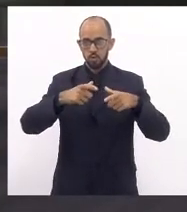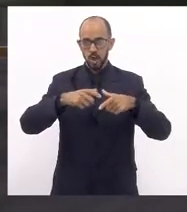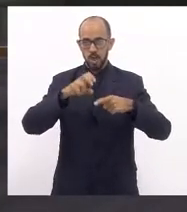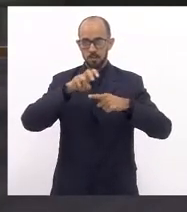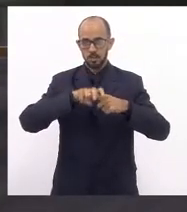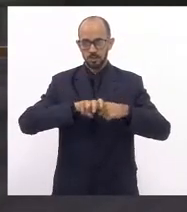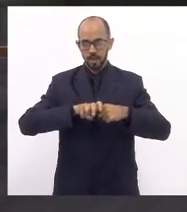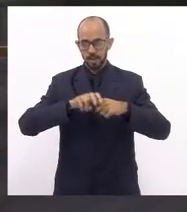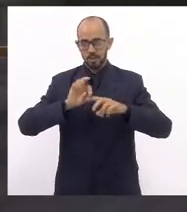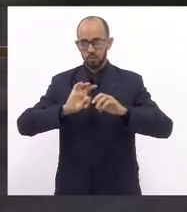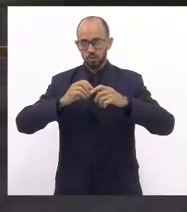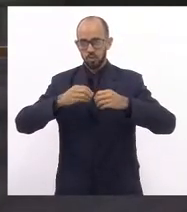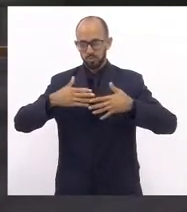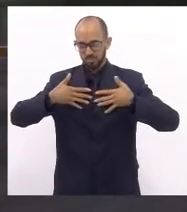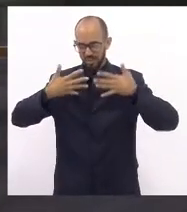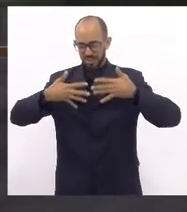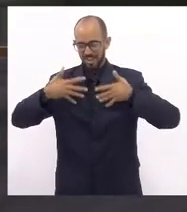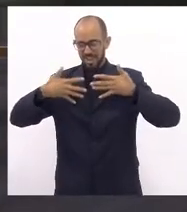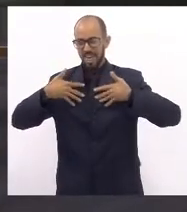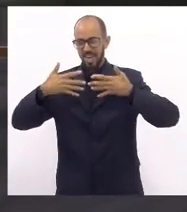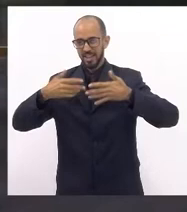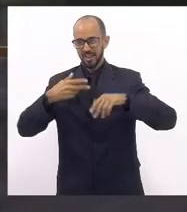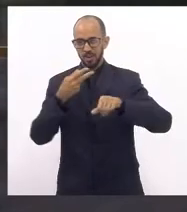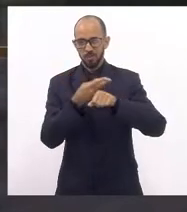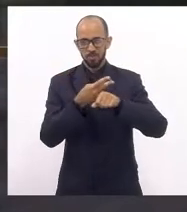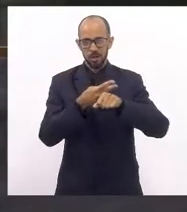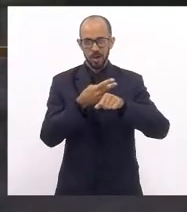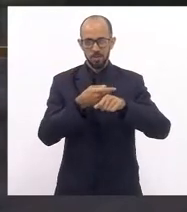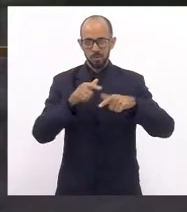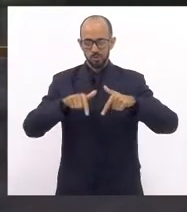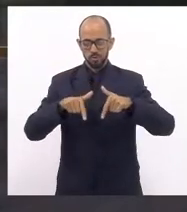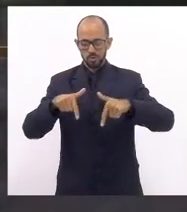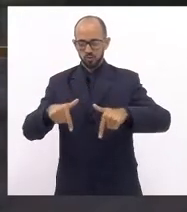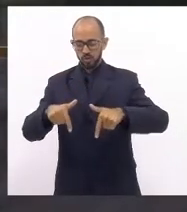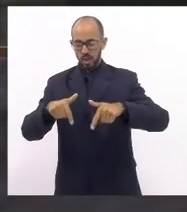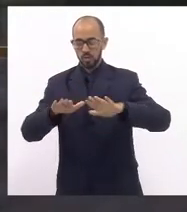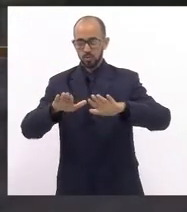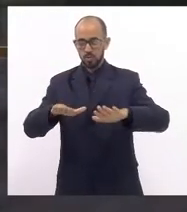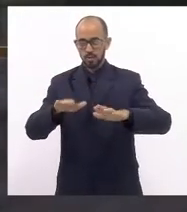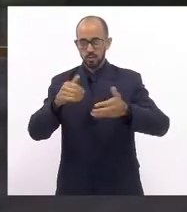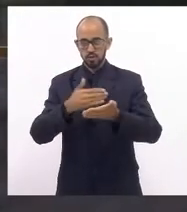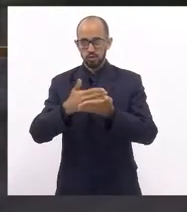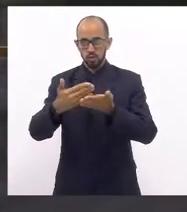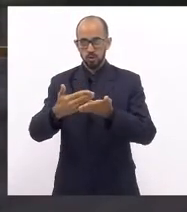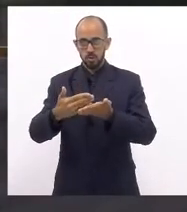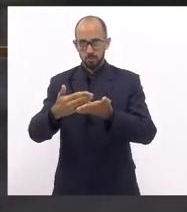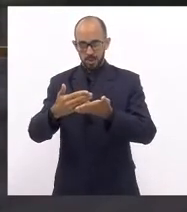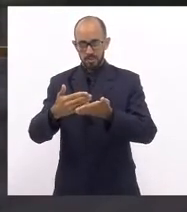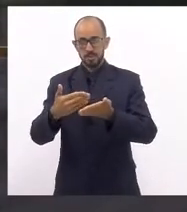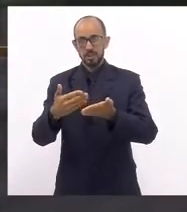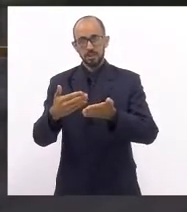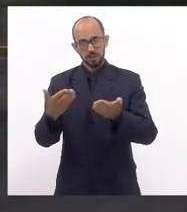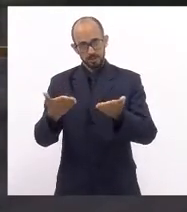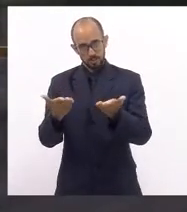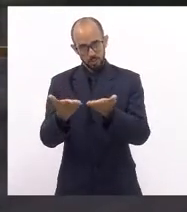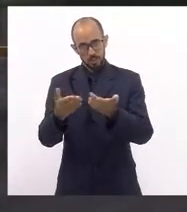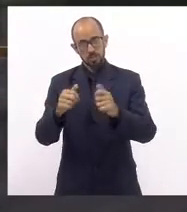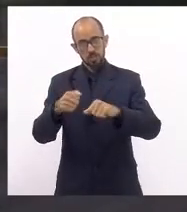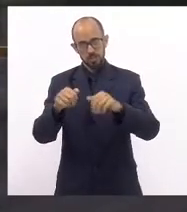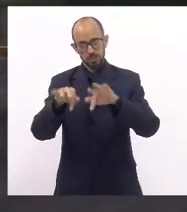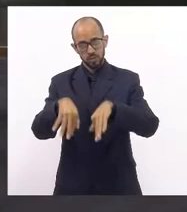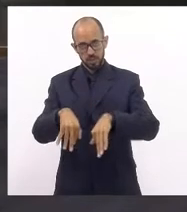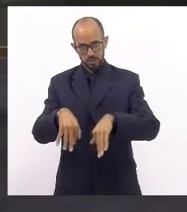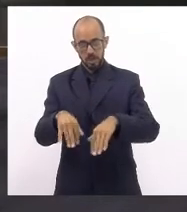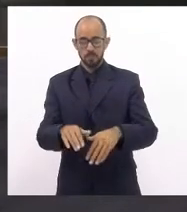mundo eufórico com o prêmio, mas a gente começa a sessão, precisa encerrar, né?